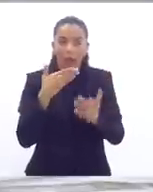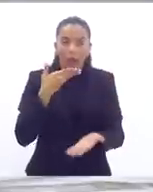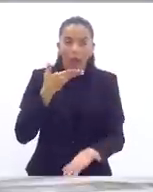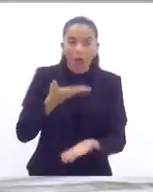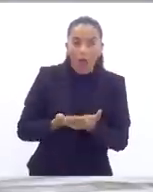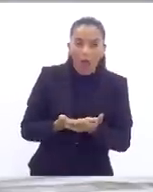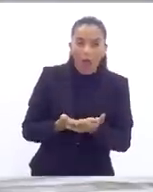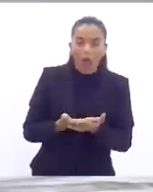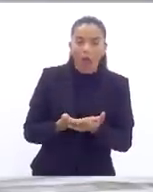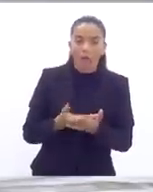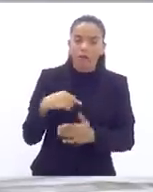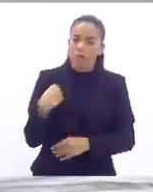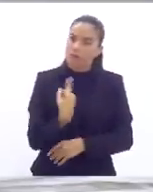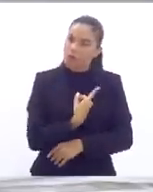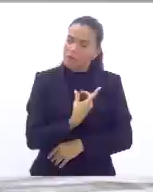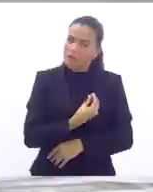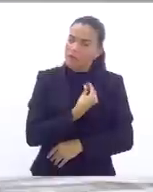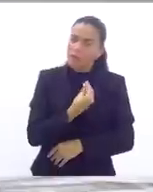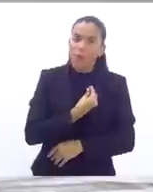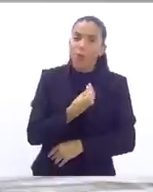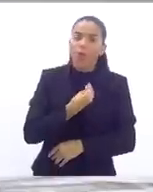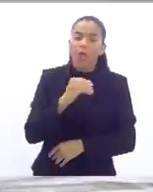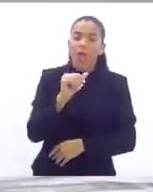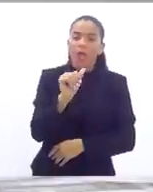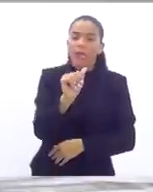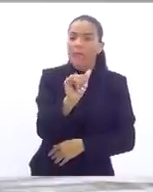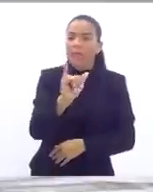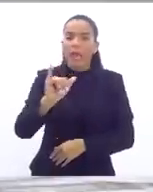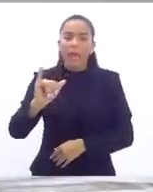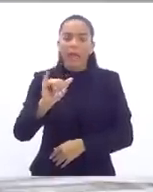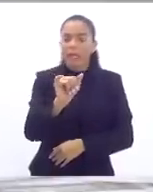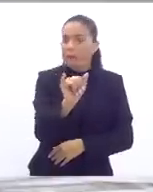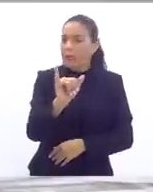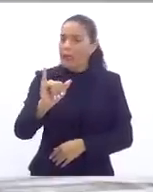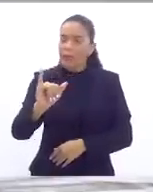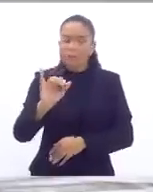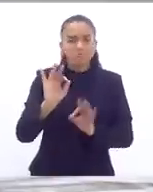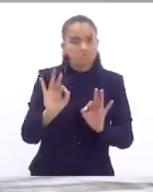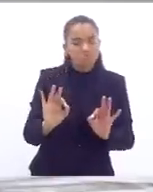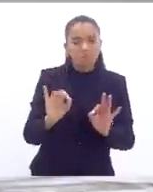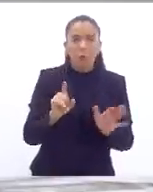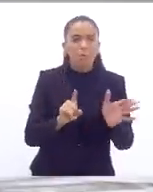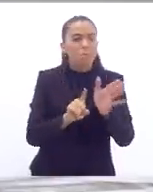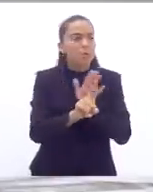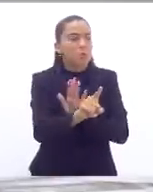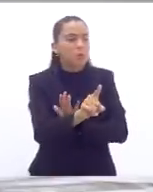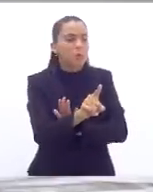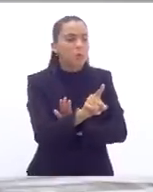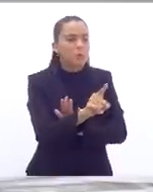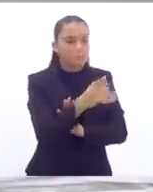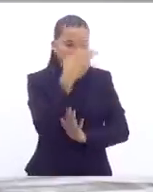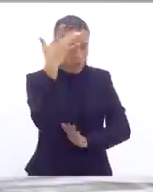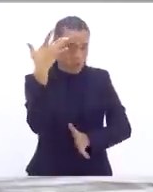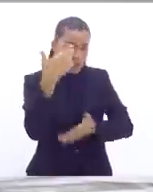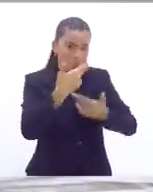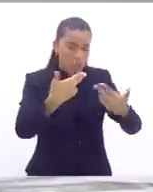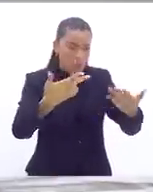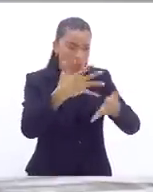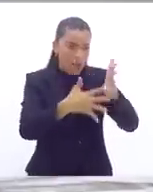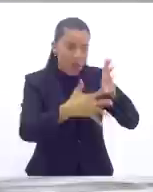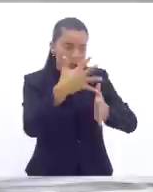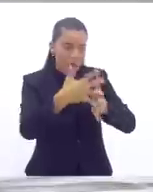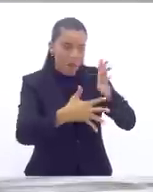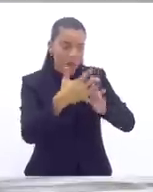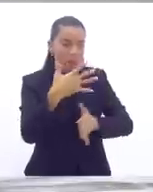nós estamos vivendo hoje a inteligência artificial eu cada vez que pergunto coisas complexas eu